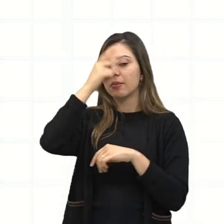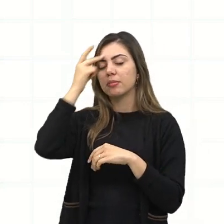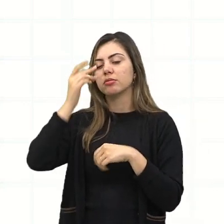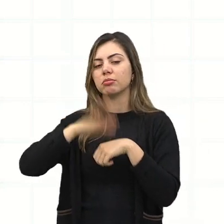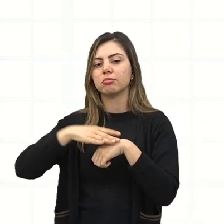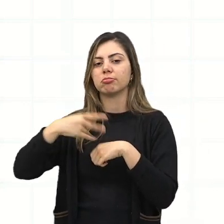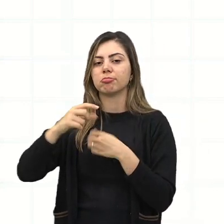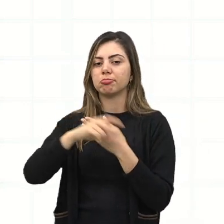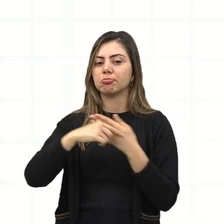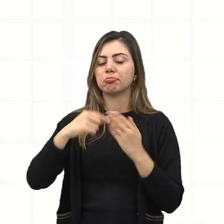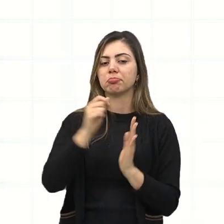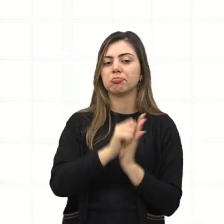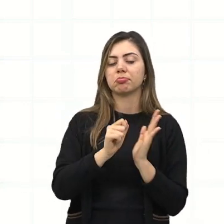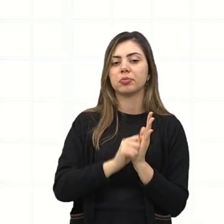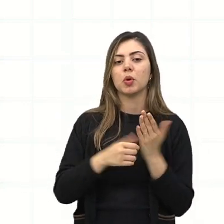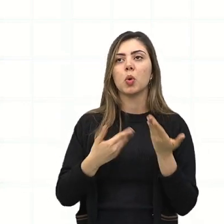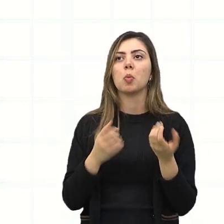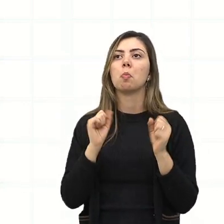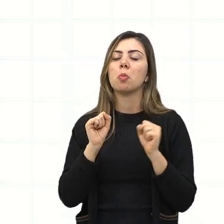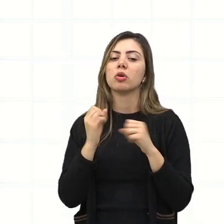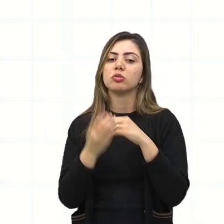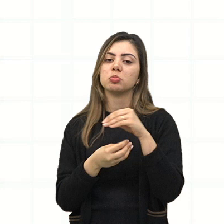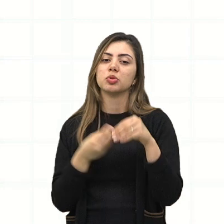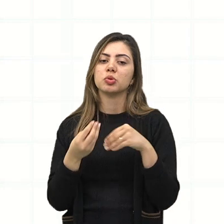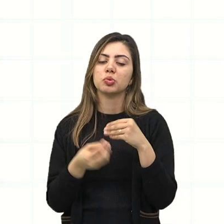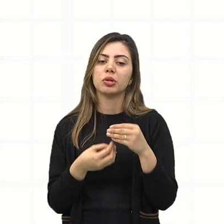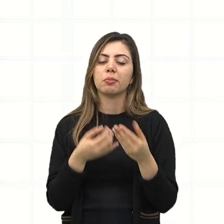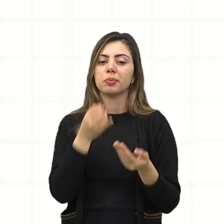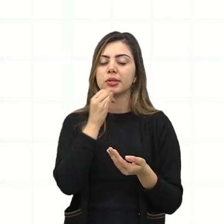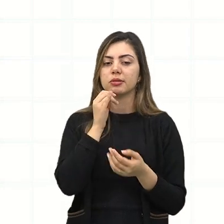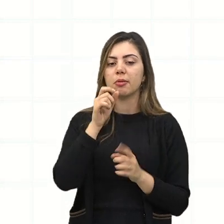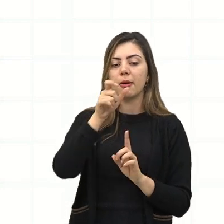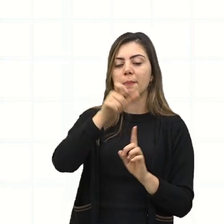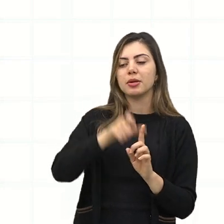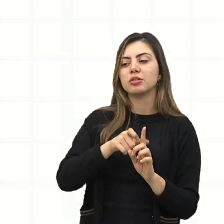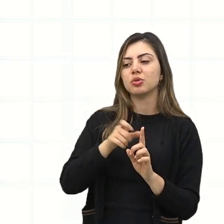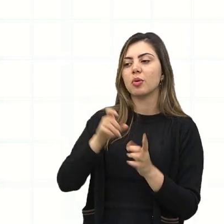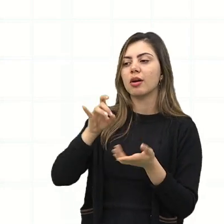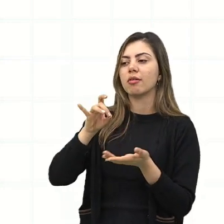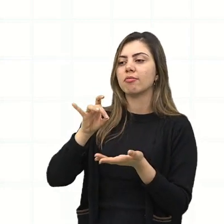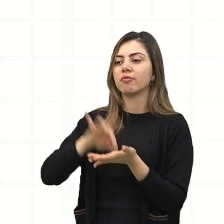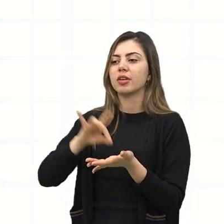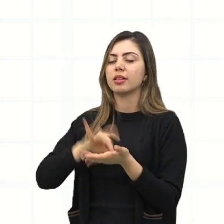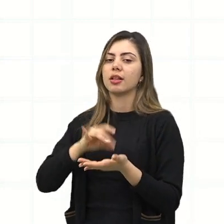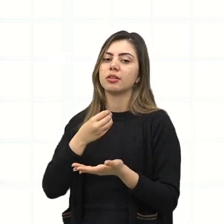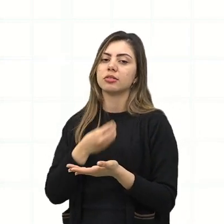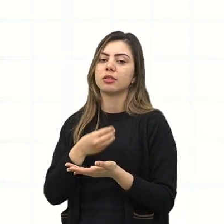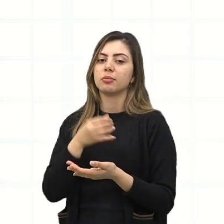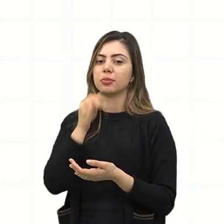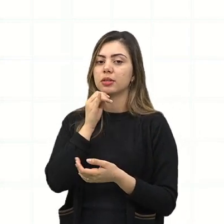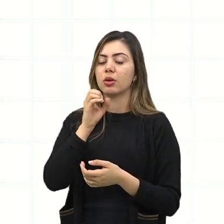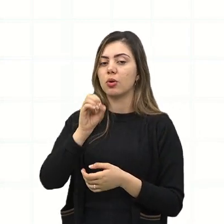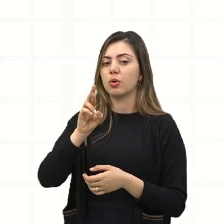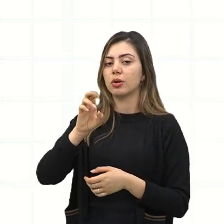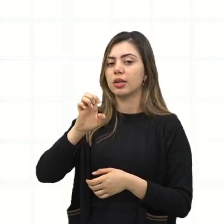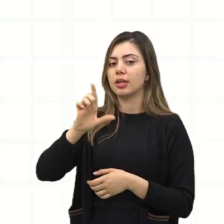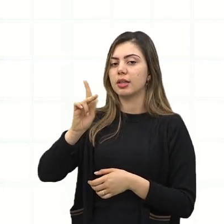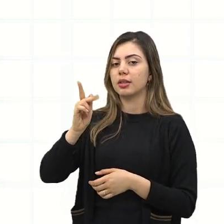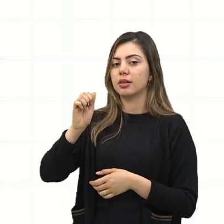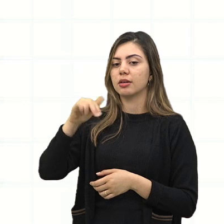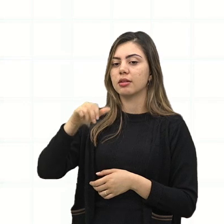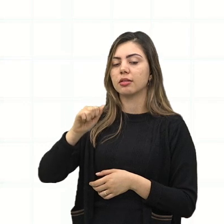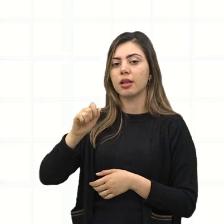Então eu posso até mesclar os dois, não é verdade? Eu posso usar aquele personagem real. A gente sabe, por exemplo, que Orelhana foi, sim,